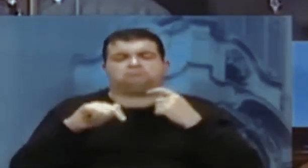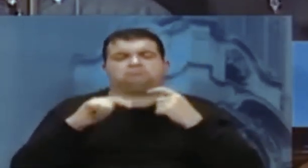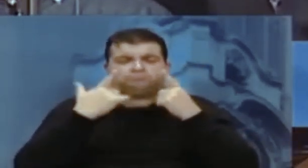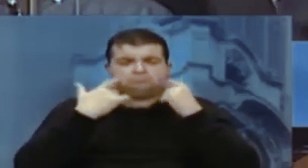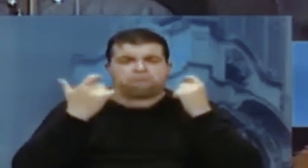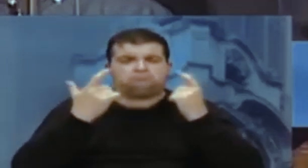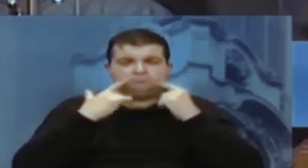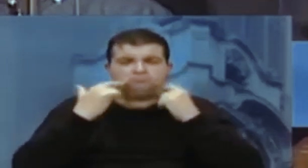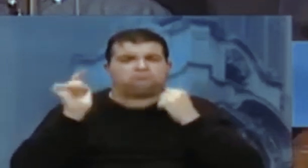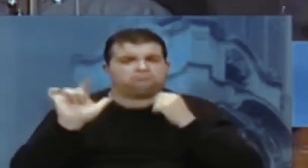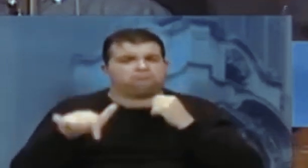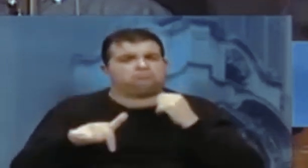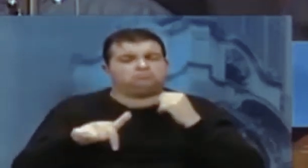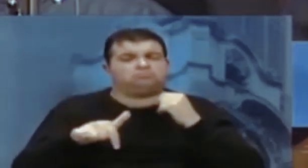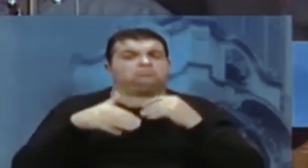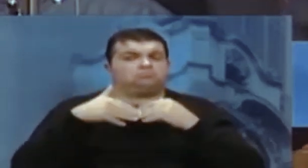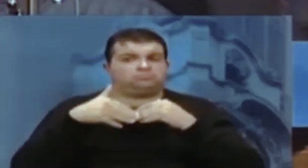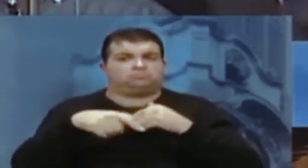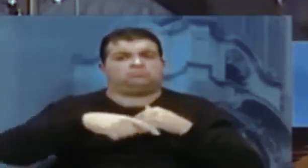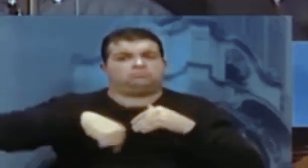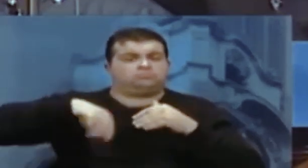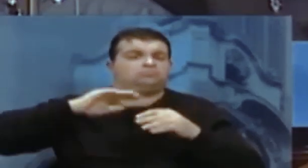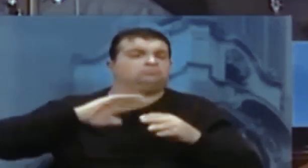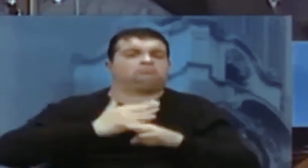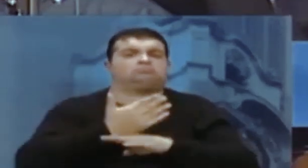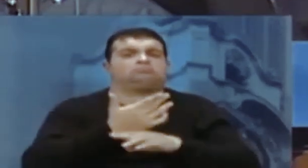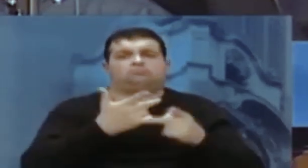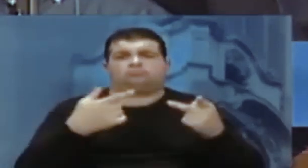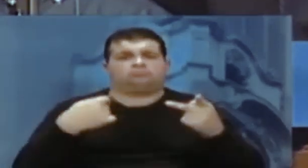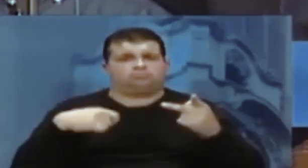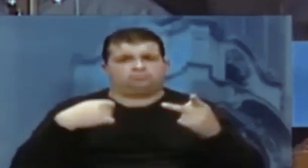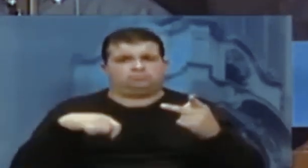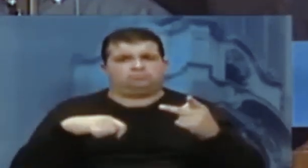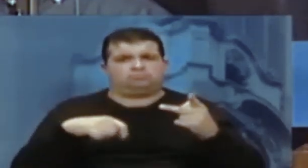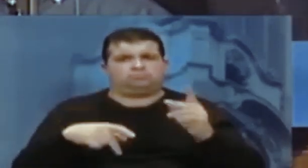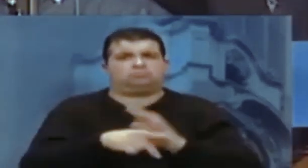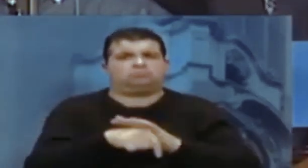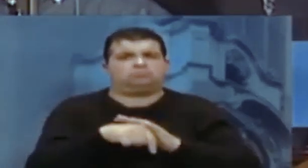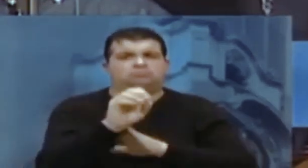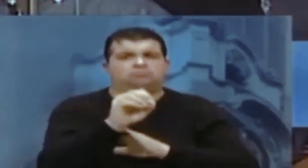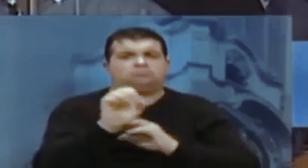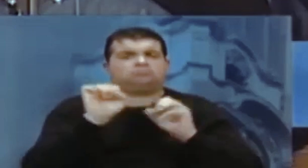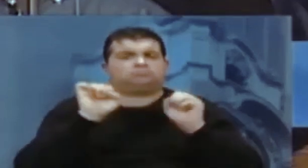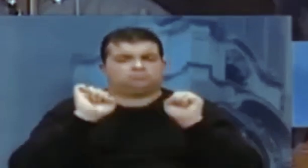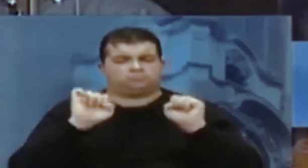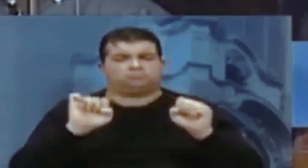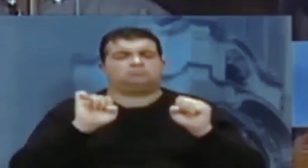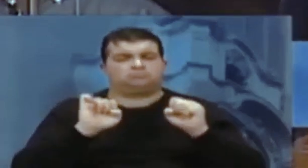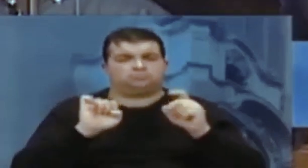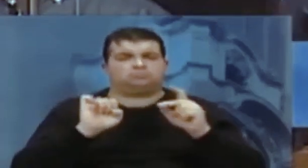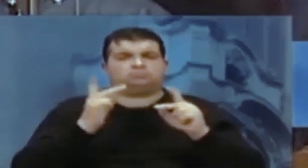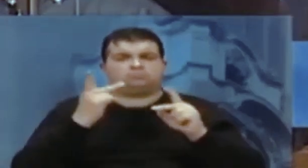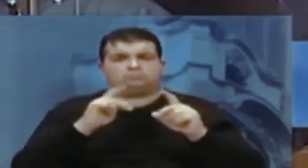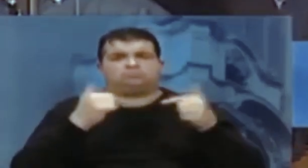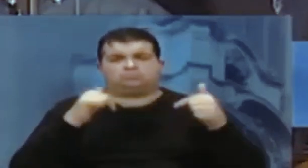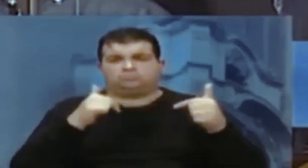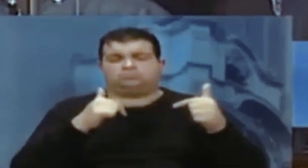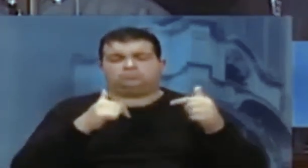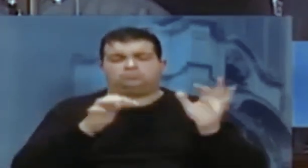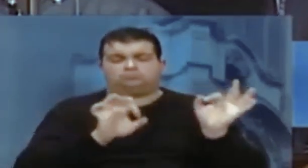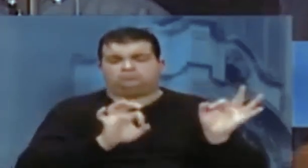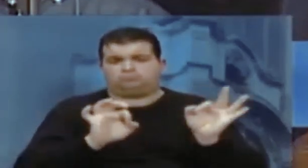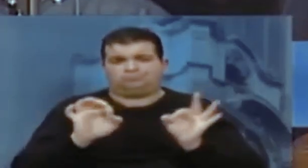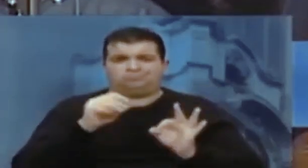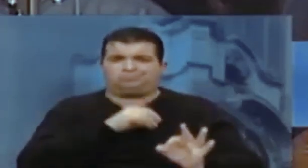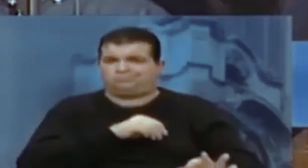dentes, porque nós vamos aprovar o que tiver que ser feito para que Porto Alegre possa manter os seus serviços em